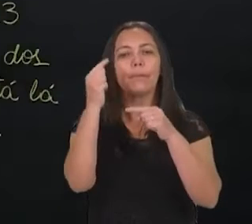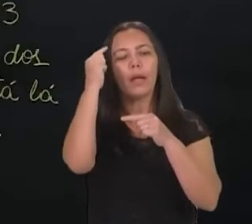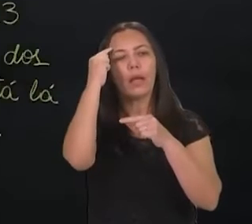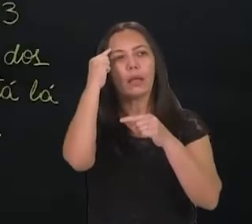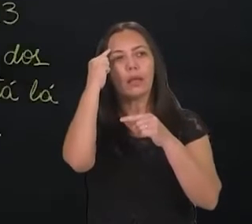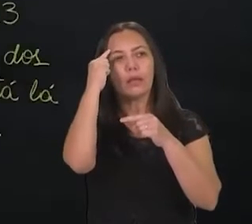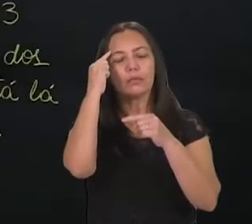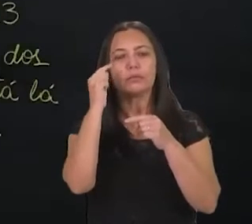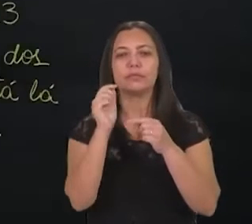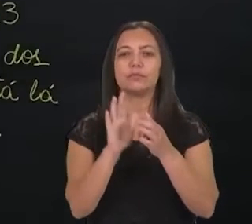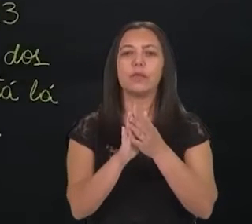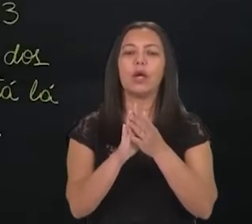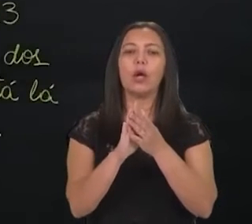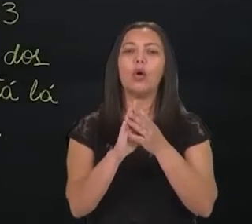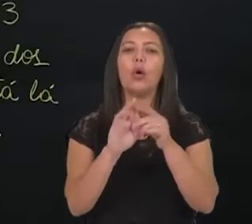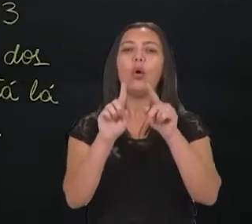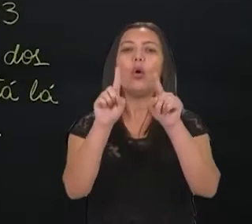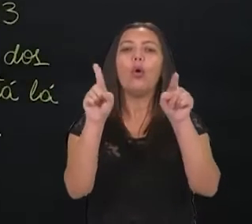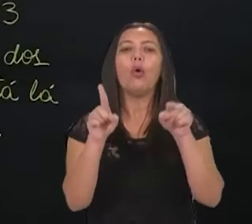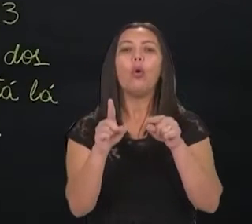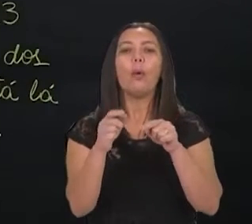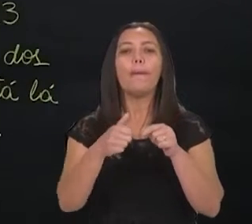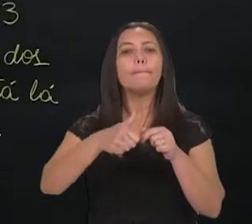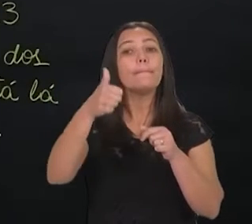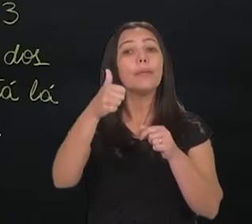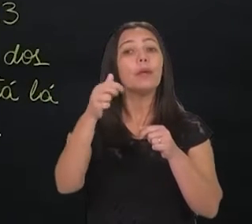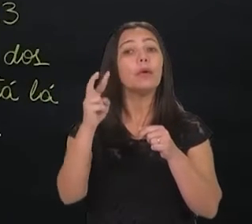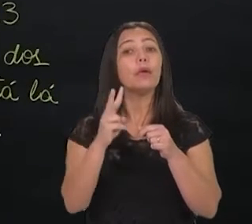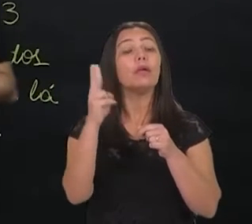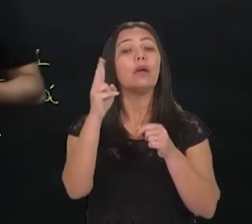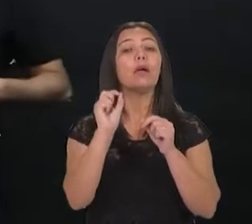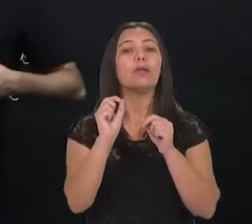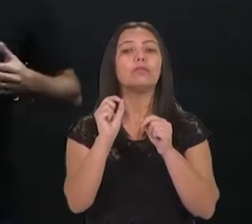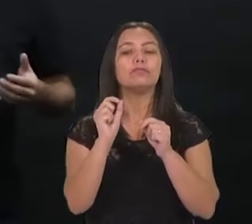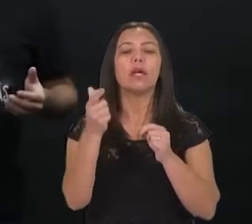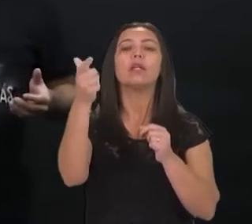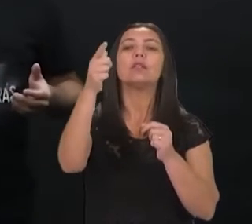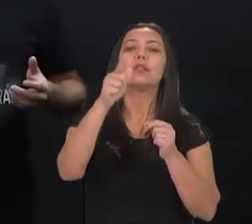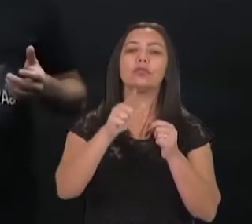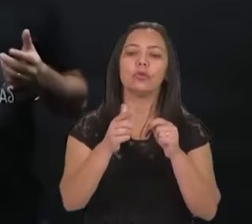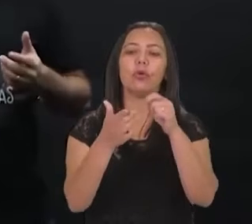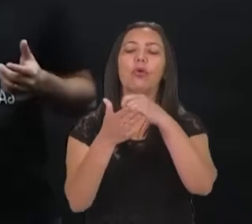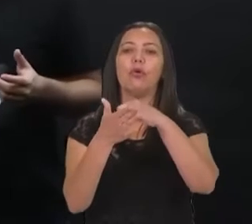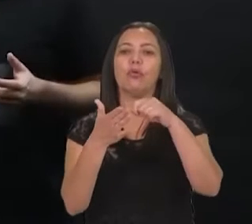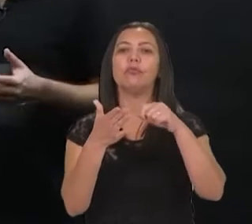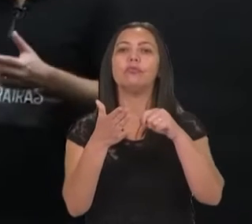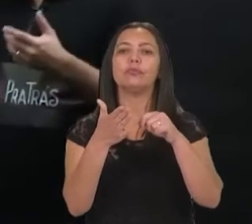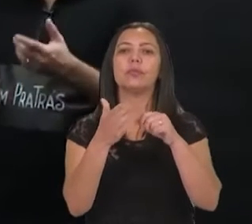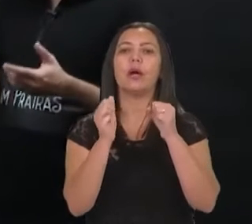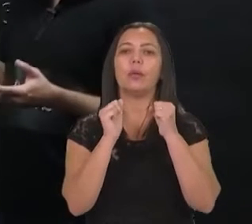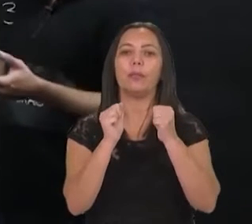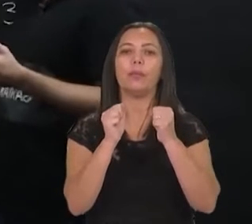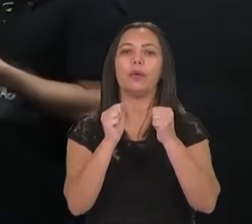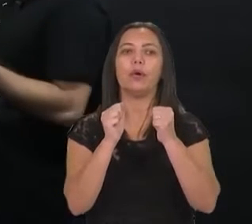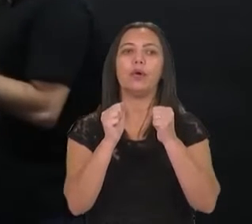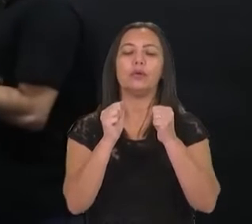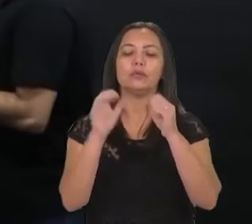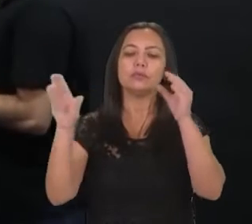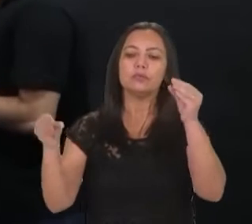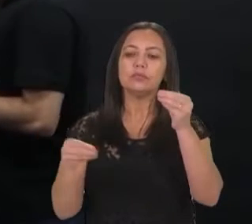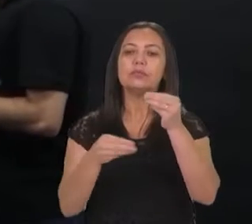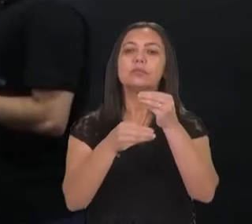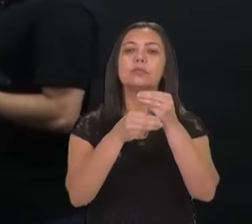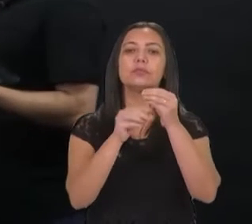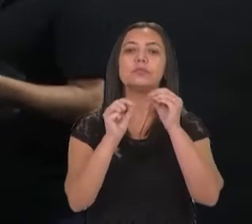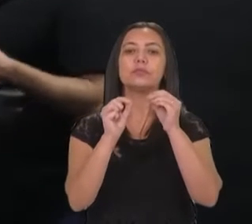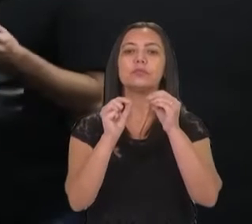só. Eu tenho que pegar o primeiro valor, eu vou repetir, e a gente pode adicionar, no caso, a esse